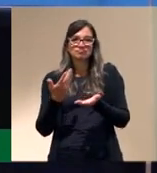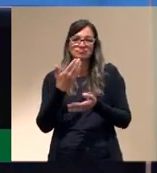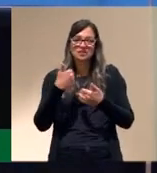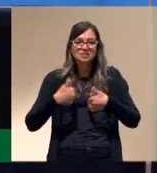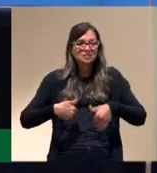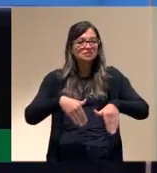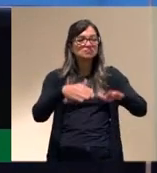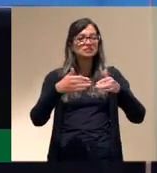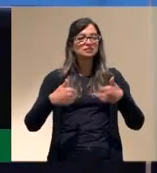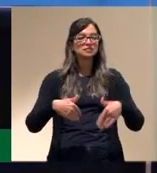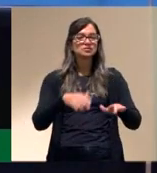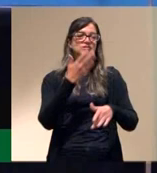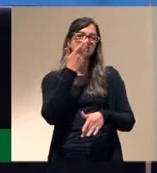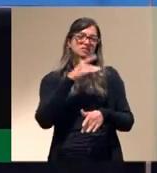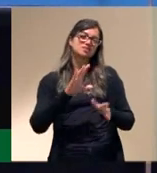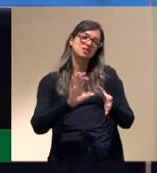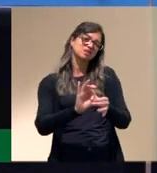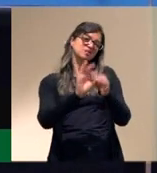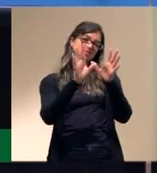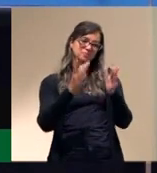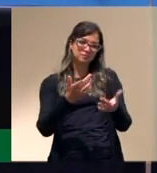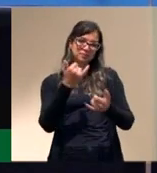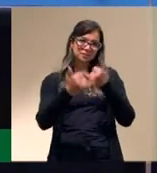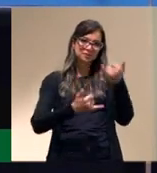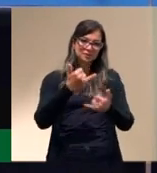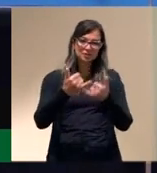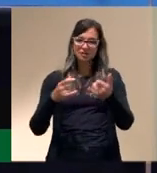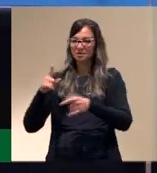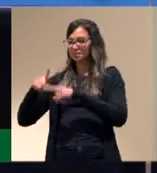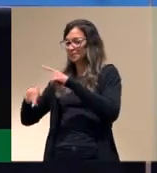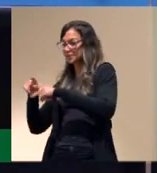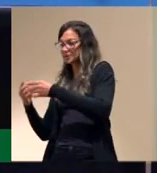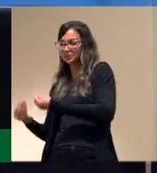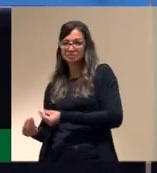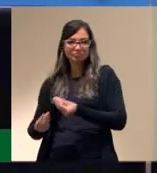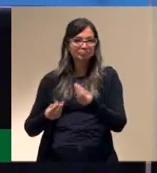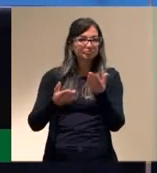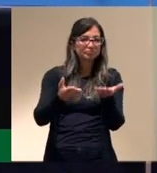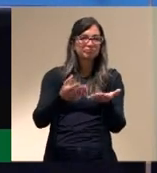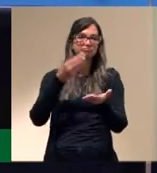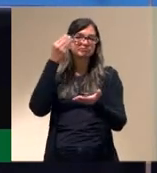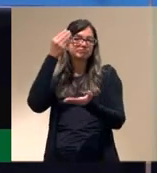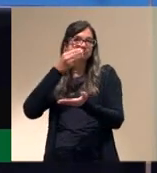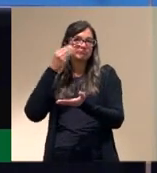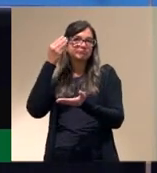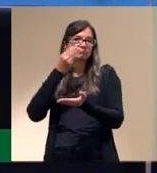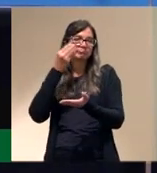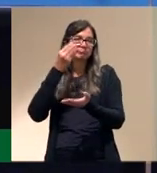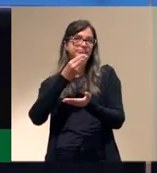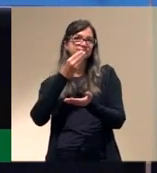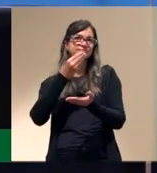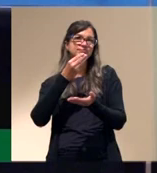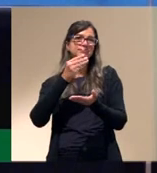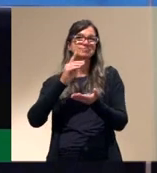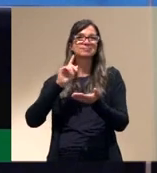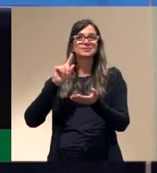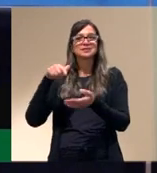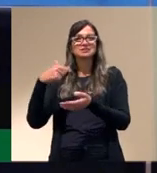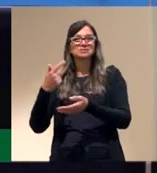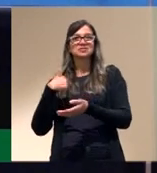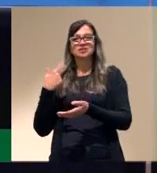deixar a criança brincar, dar os materiais para ela manipular, e que nós caímos no engodo que foi